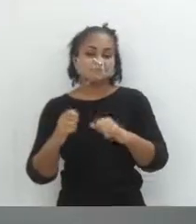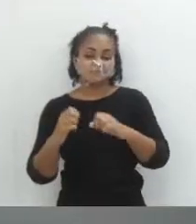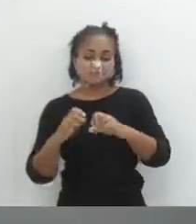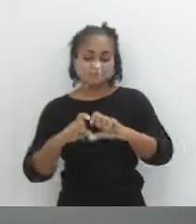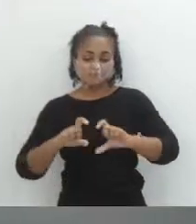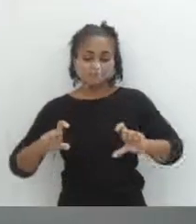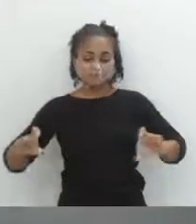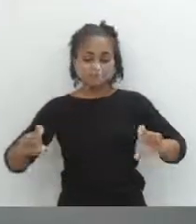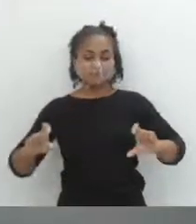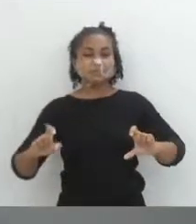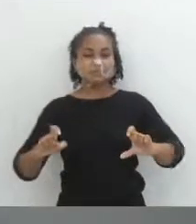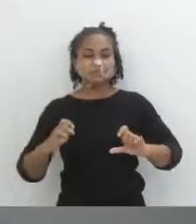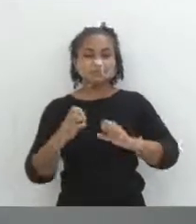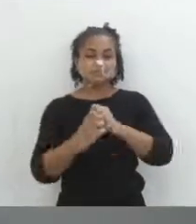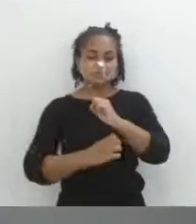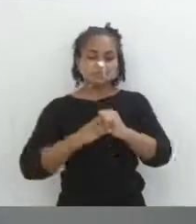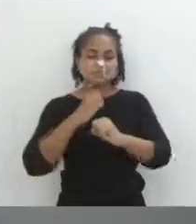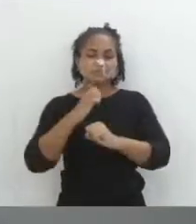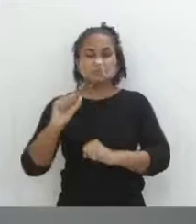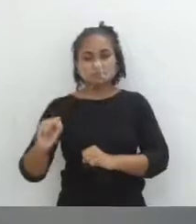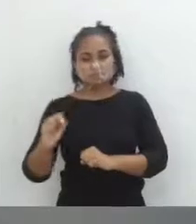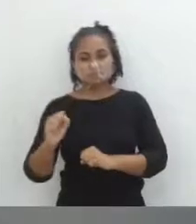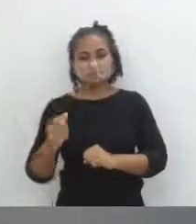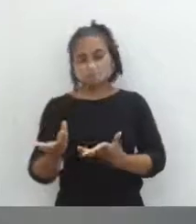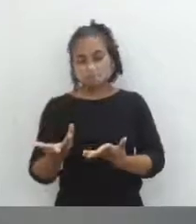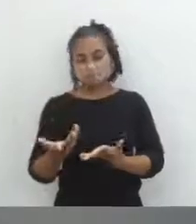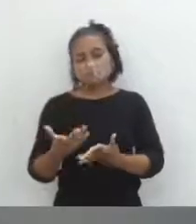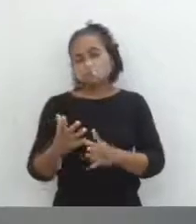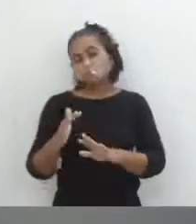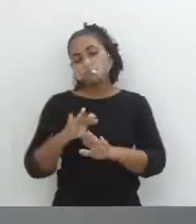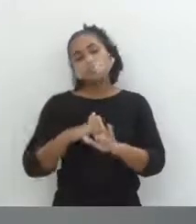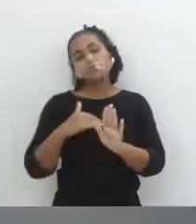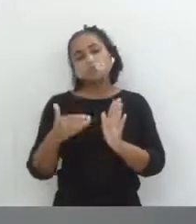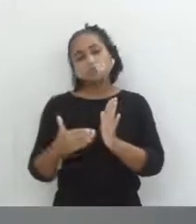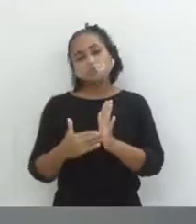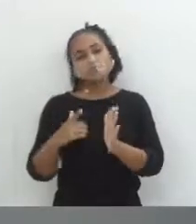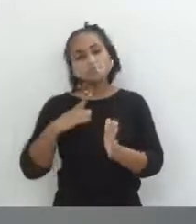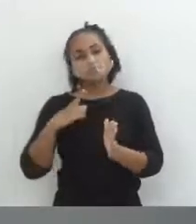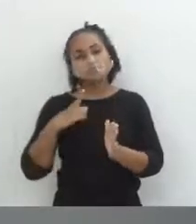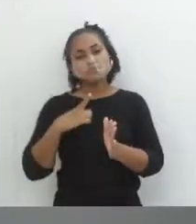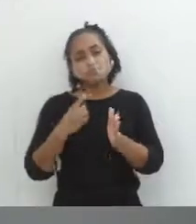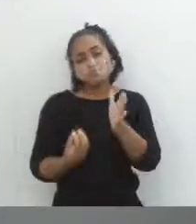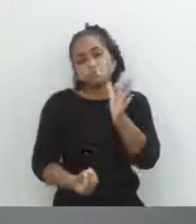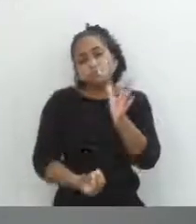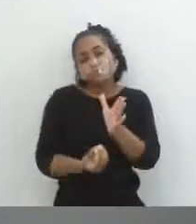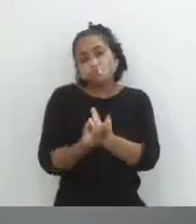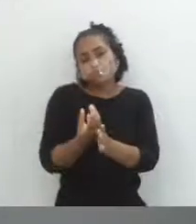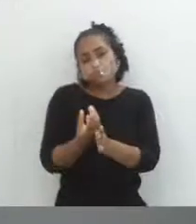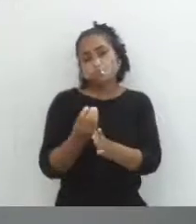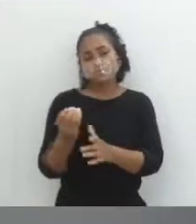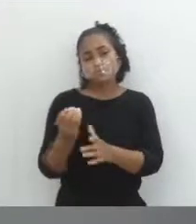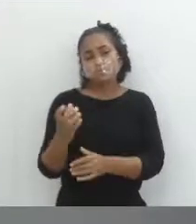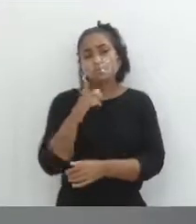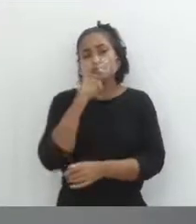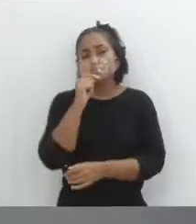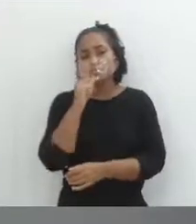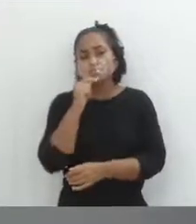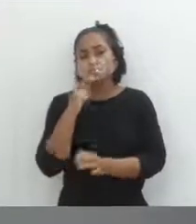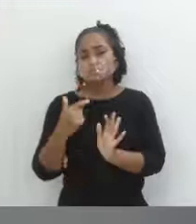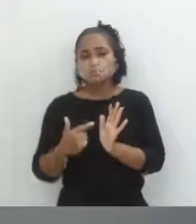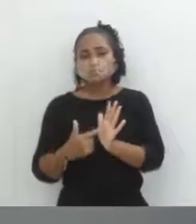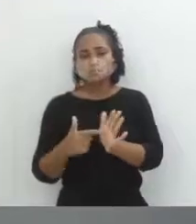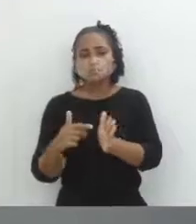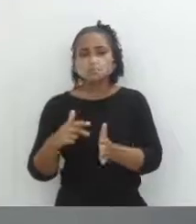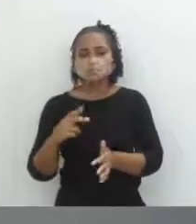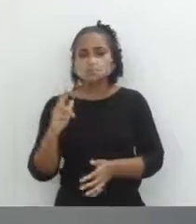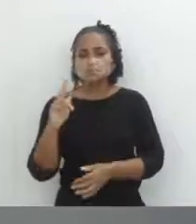de 8 elétrons. Fazendo essa formação completa de 8 elétrons, surgiu a nossa molécula da água. Então é a presença de